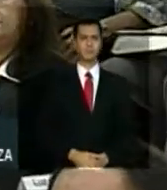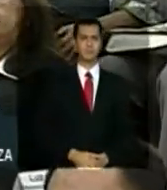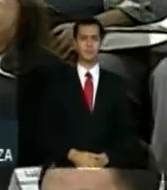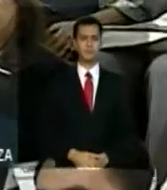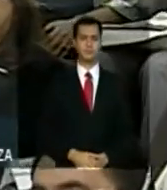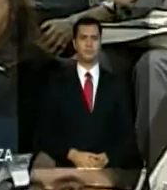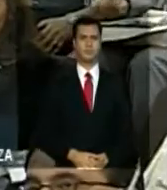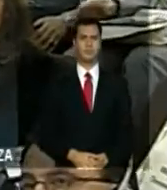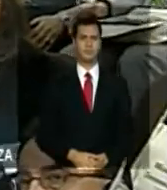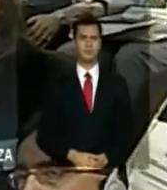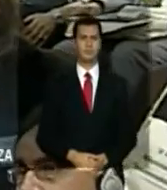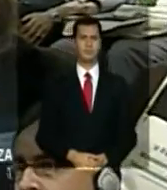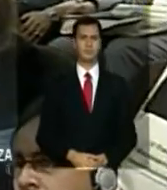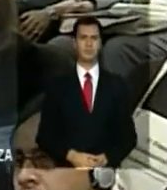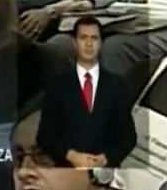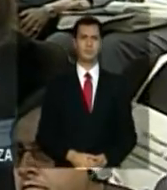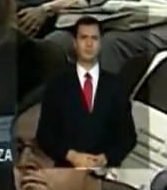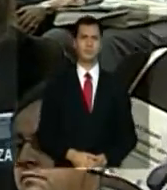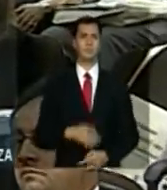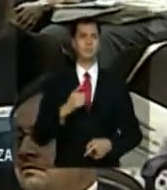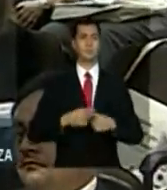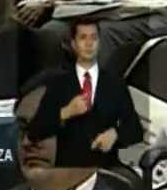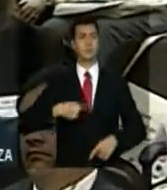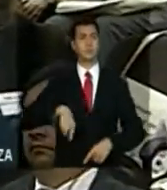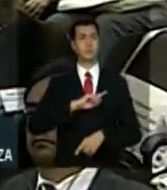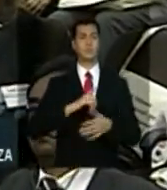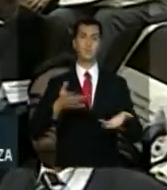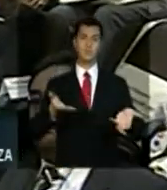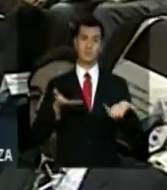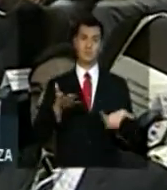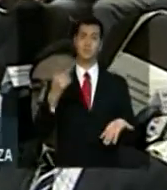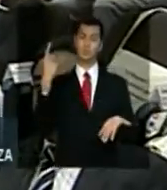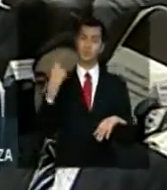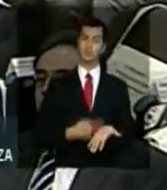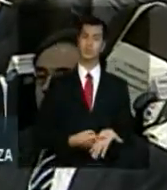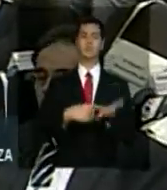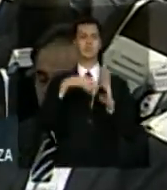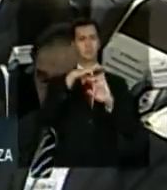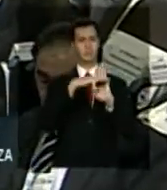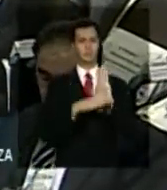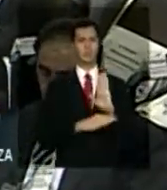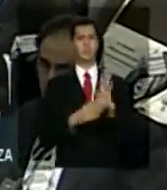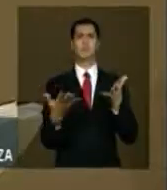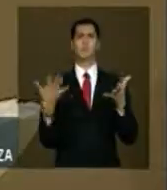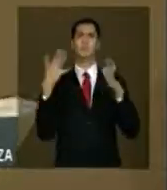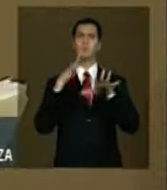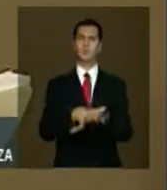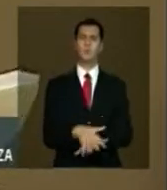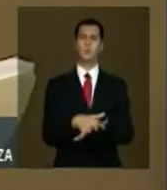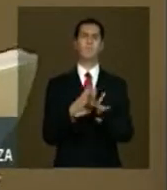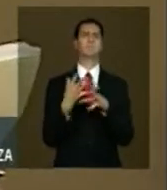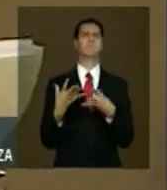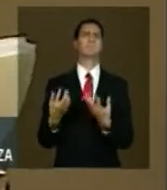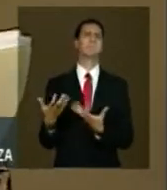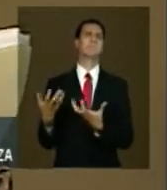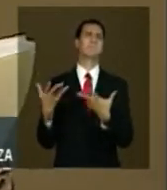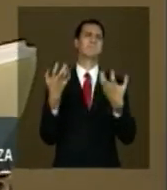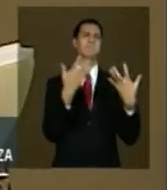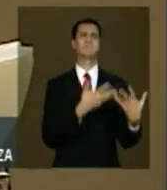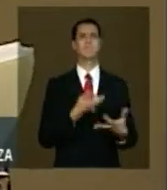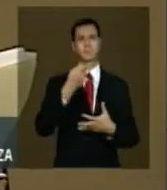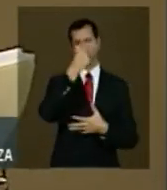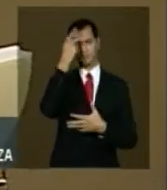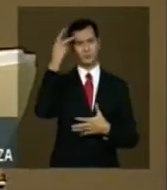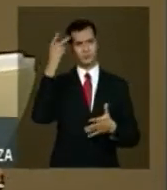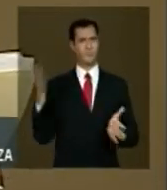agenda de inclusão desses milhões e milhões de pessoas né em situação de